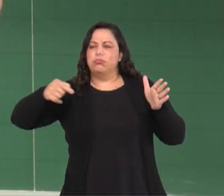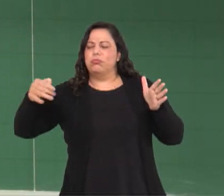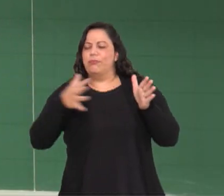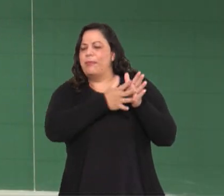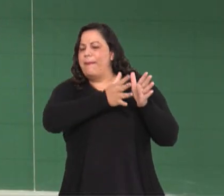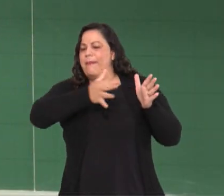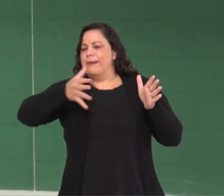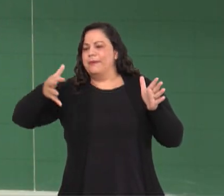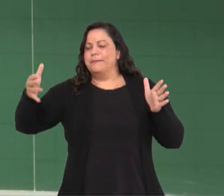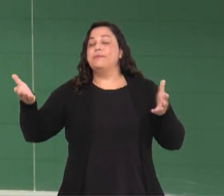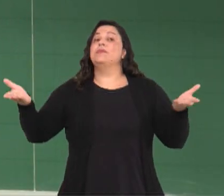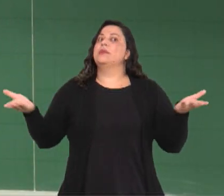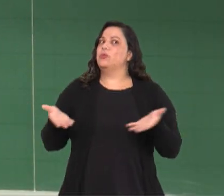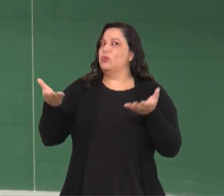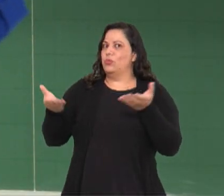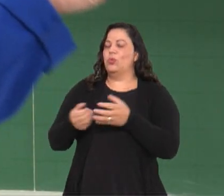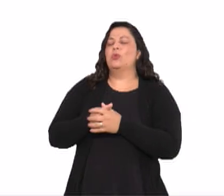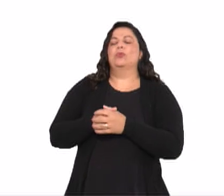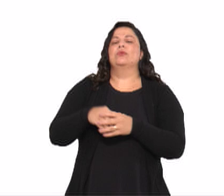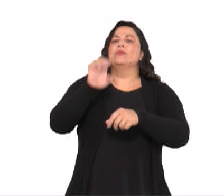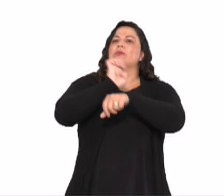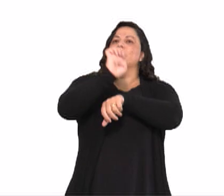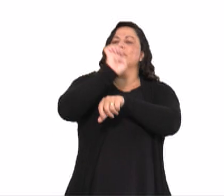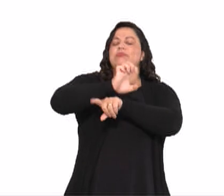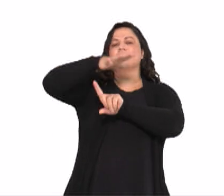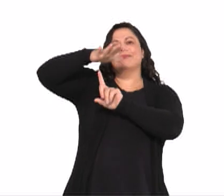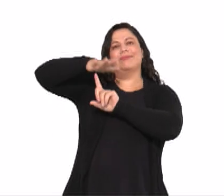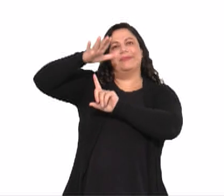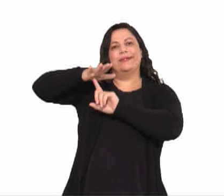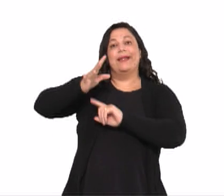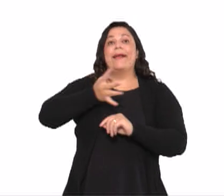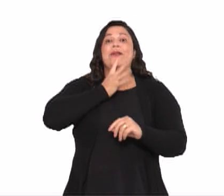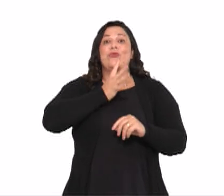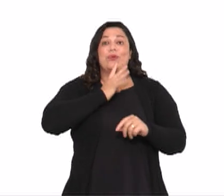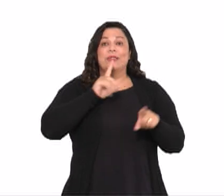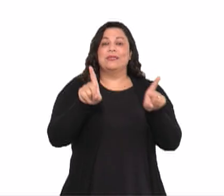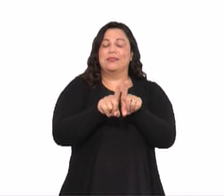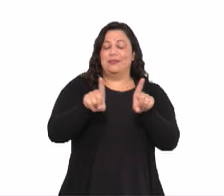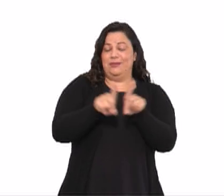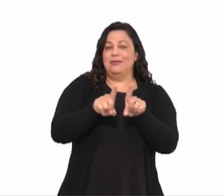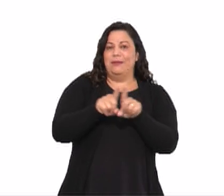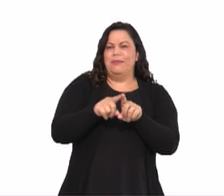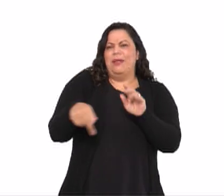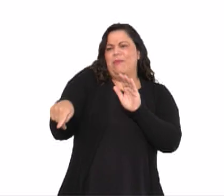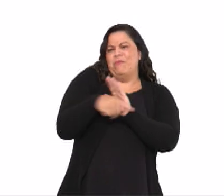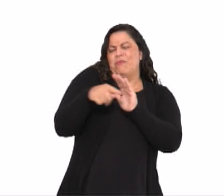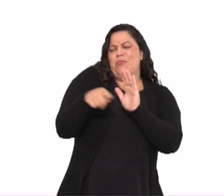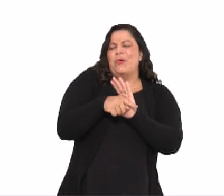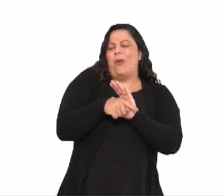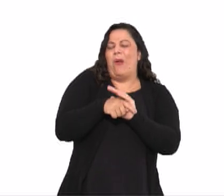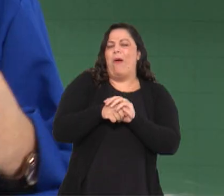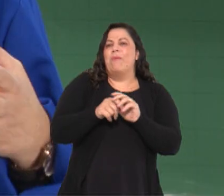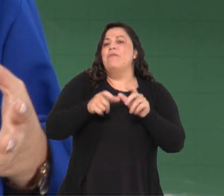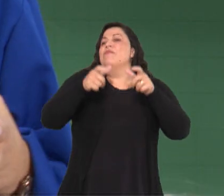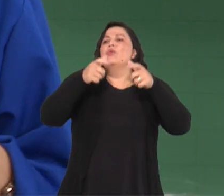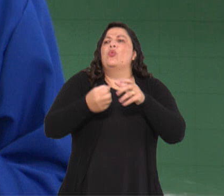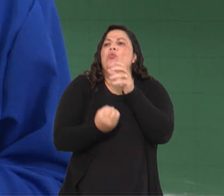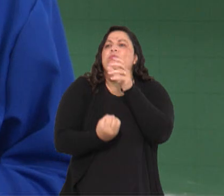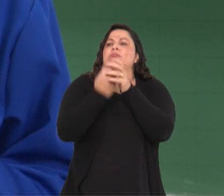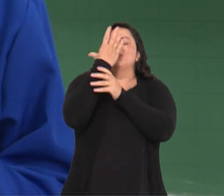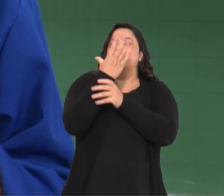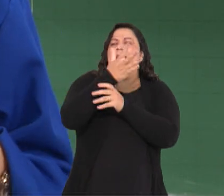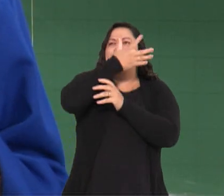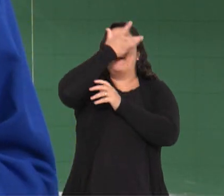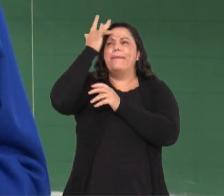como Paraná, o nosso estado, e conhecer a formação da identidade do Paraná. Quando eu falo em pessoas